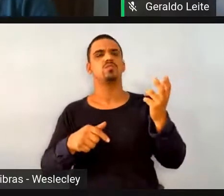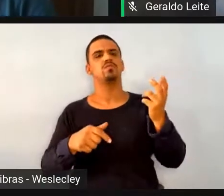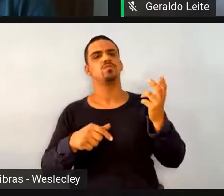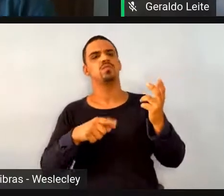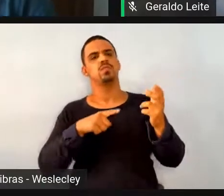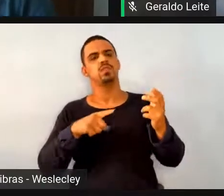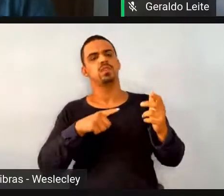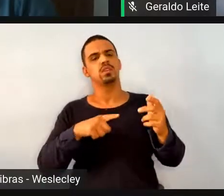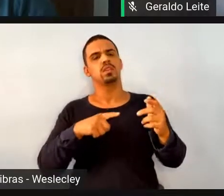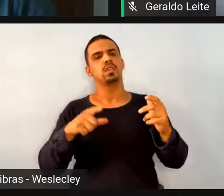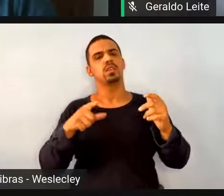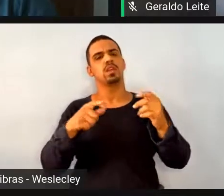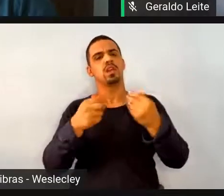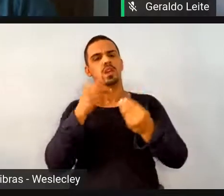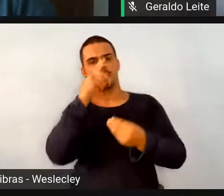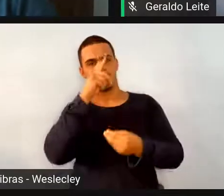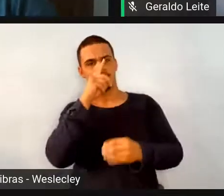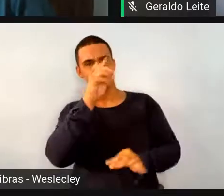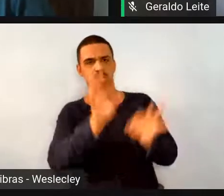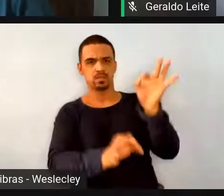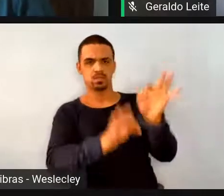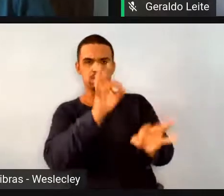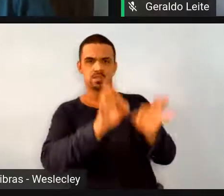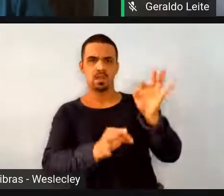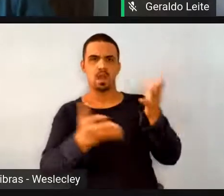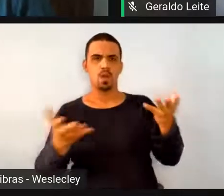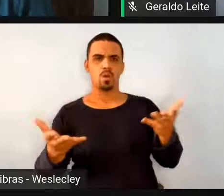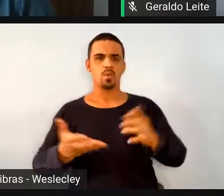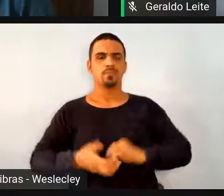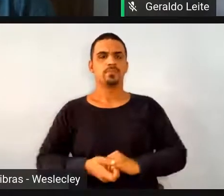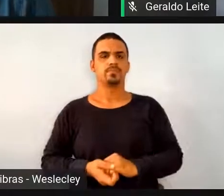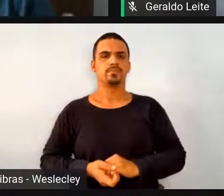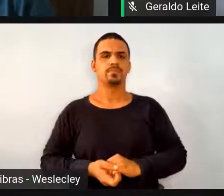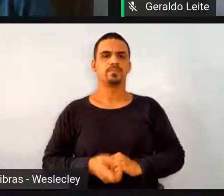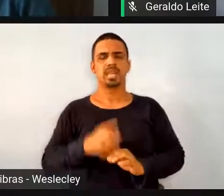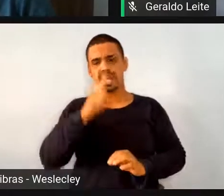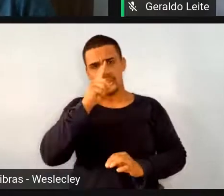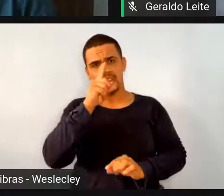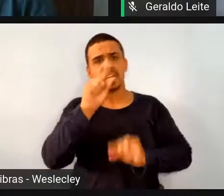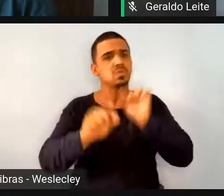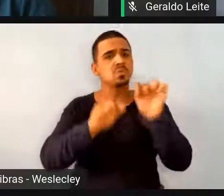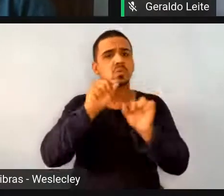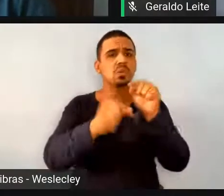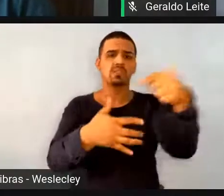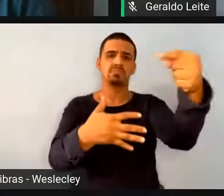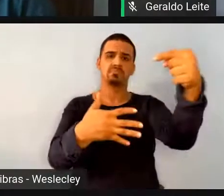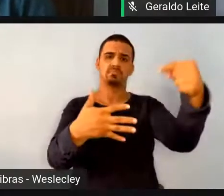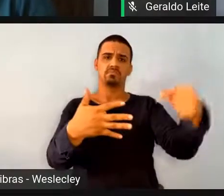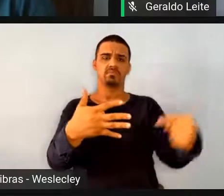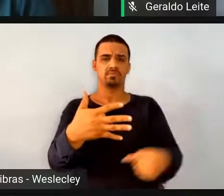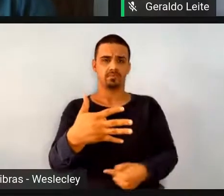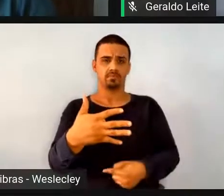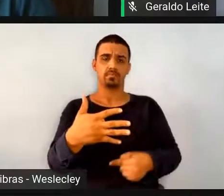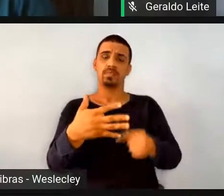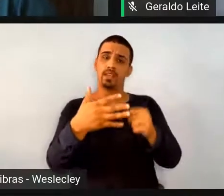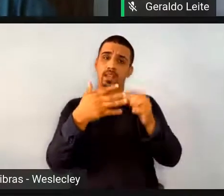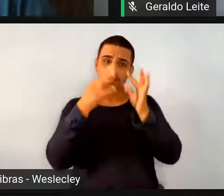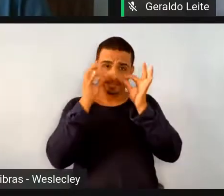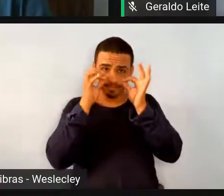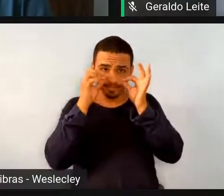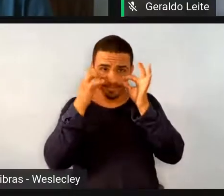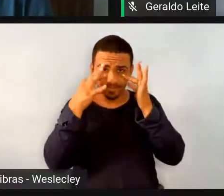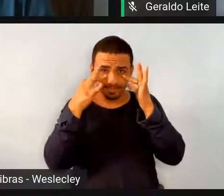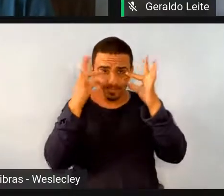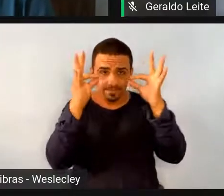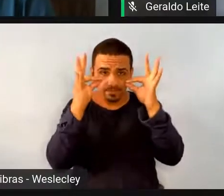da exposição a risco judicial. Qual é o risco? É o que eu já antecipei, eu acho. Há uma desatenção aparente